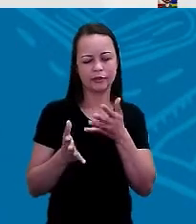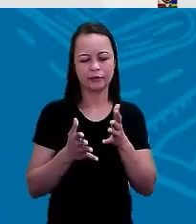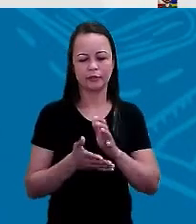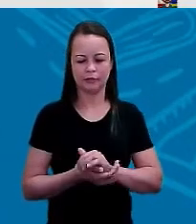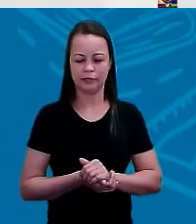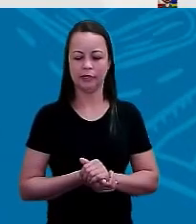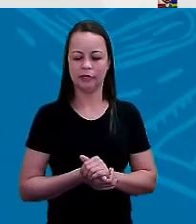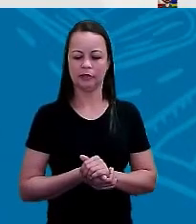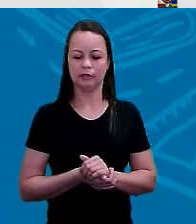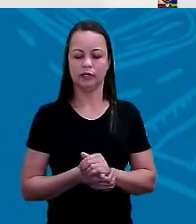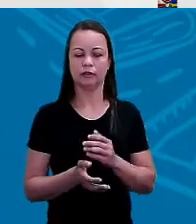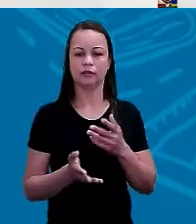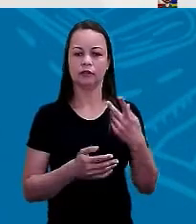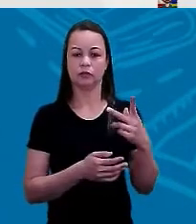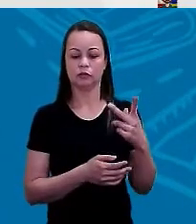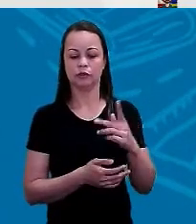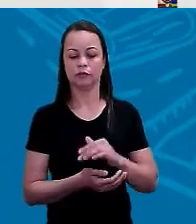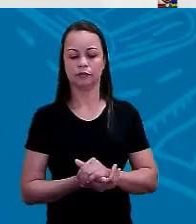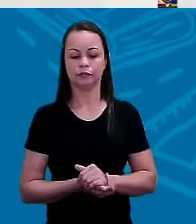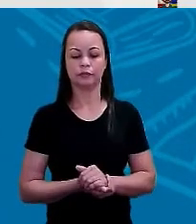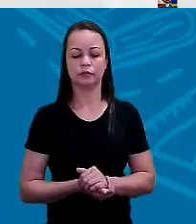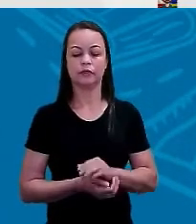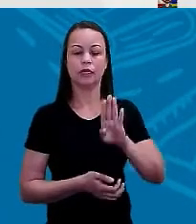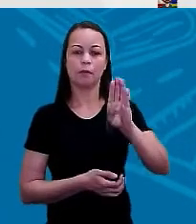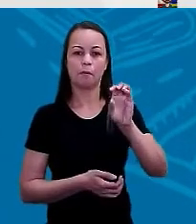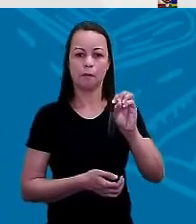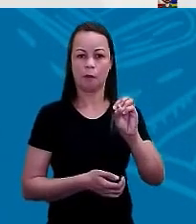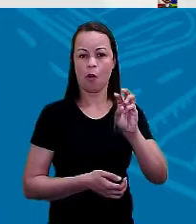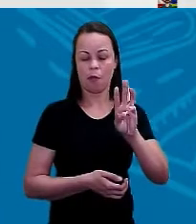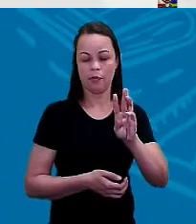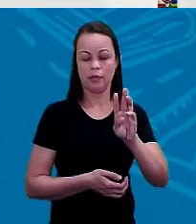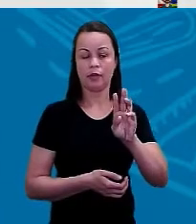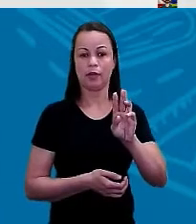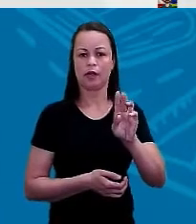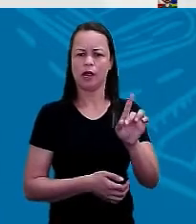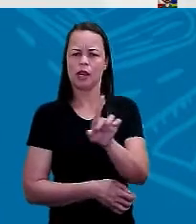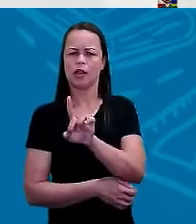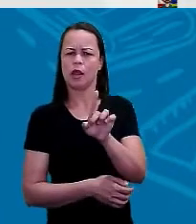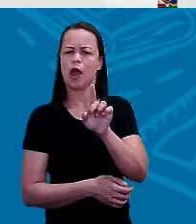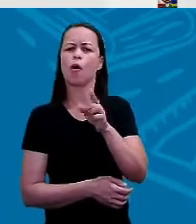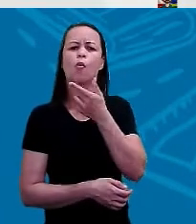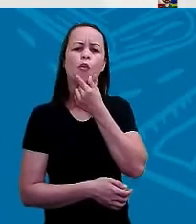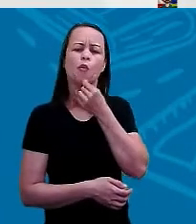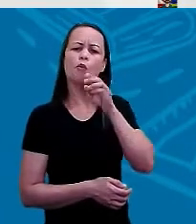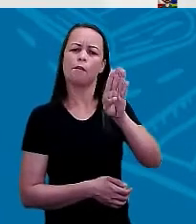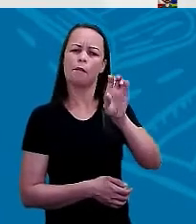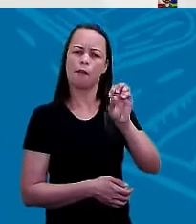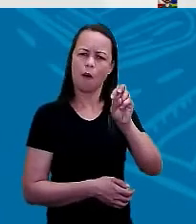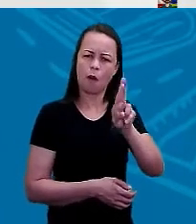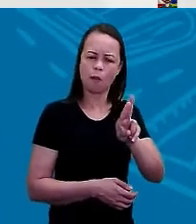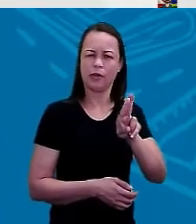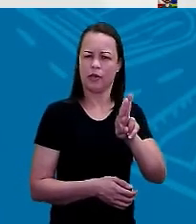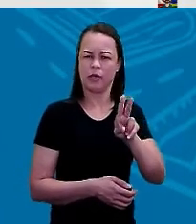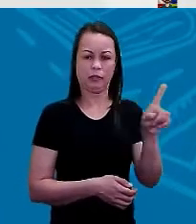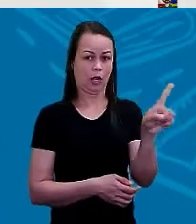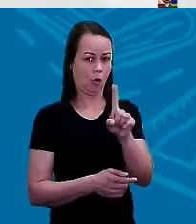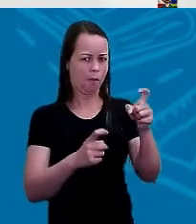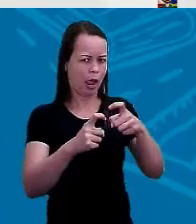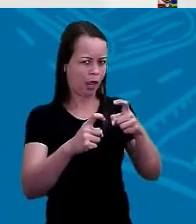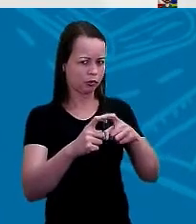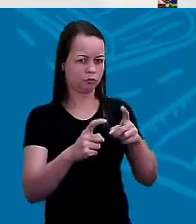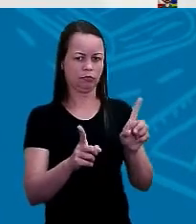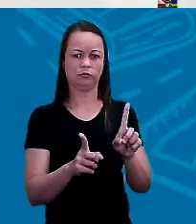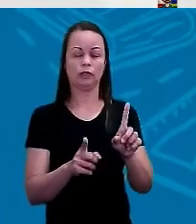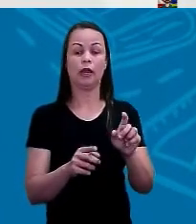a doctor, he was a teacher. Bob não era um médico, ele era um professor. Então,